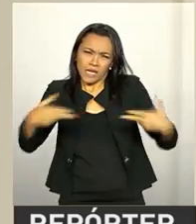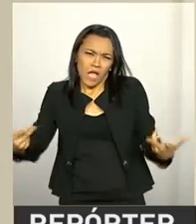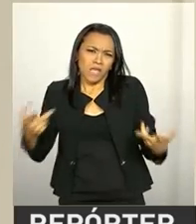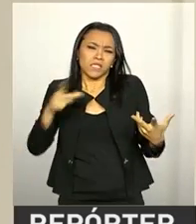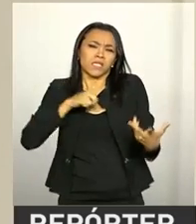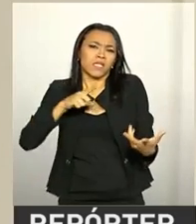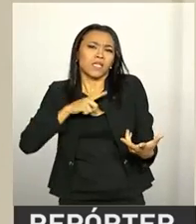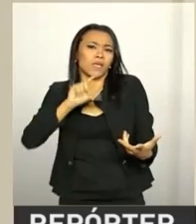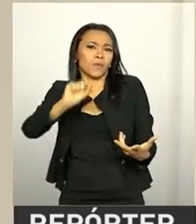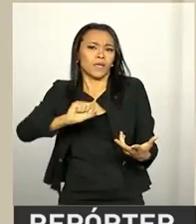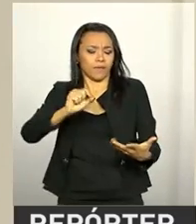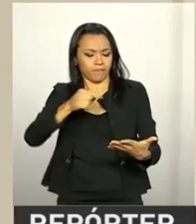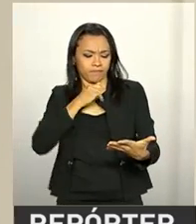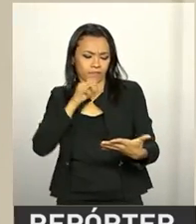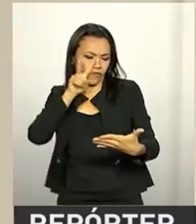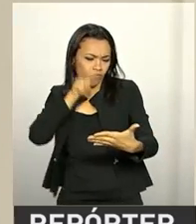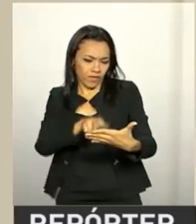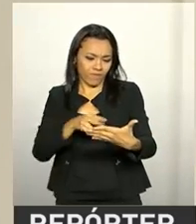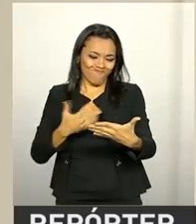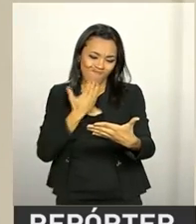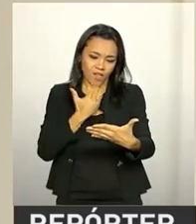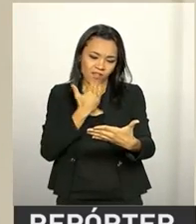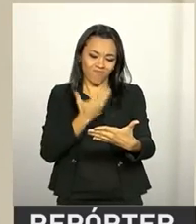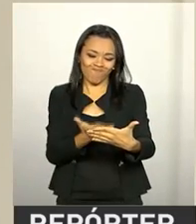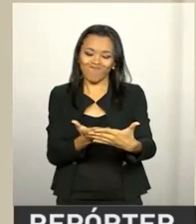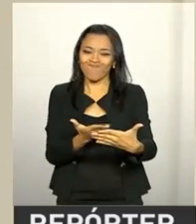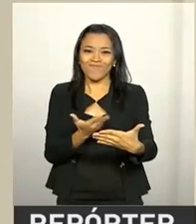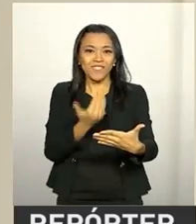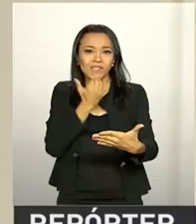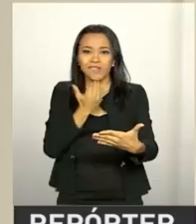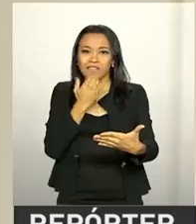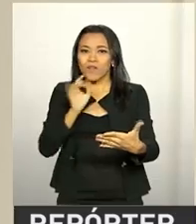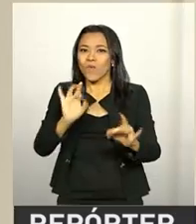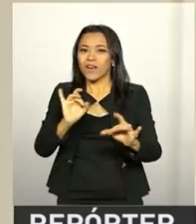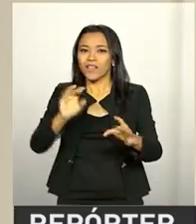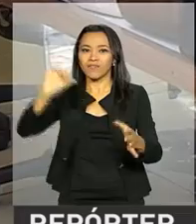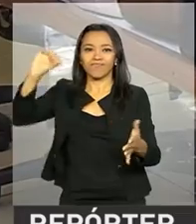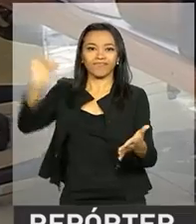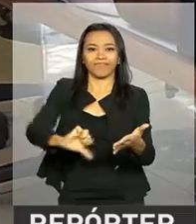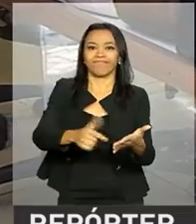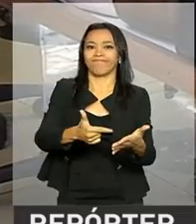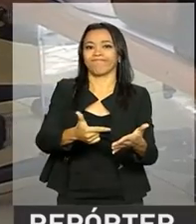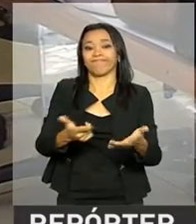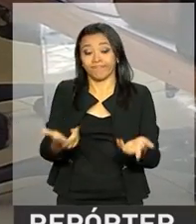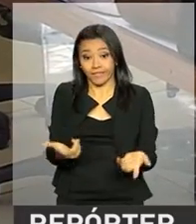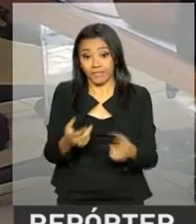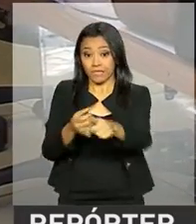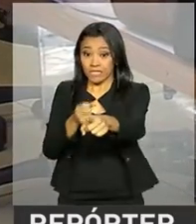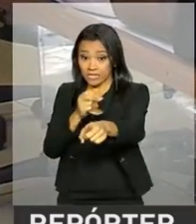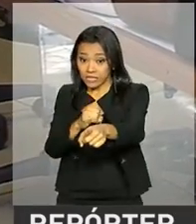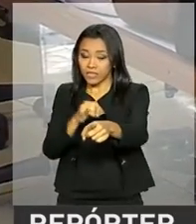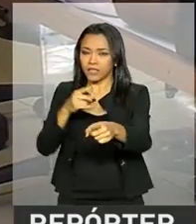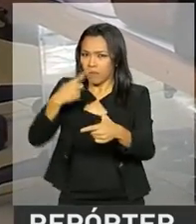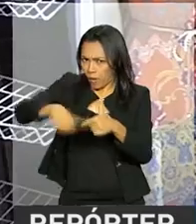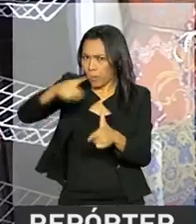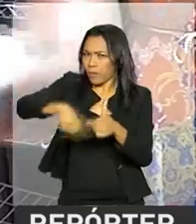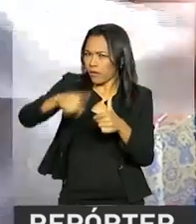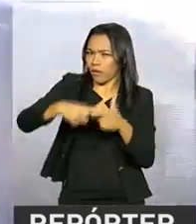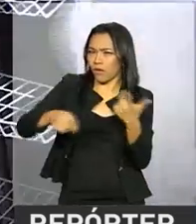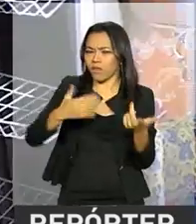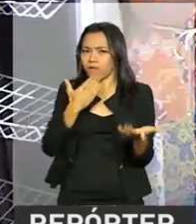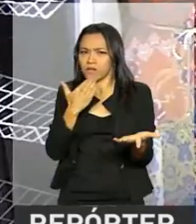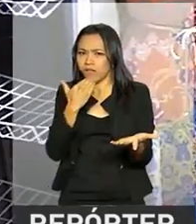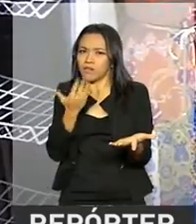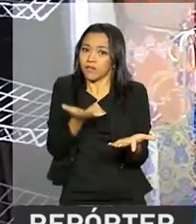seriam vícios seriam produtos que apresentam problemas que afeta a qualidade daquele produto caso o produto volte a apresentar problemas